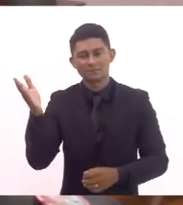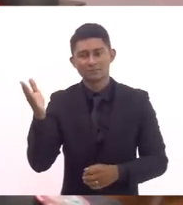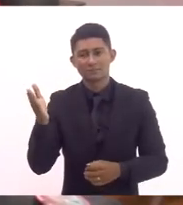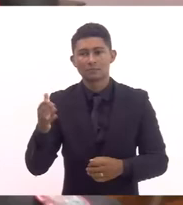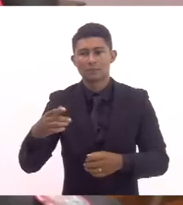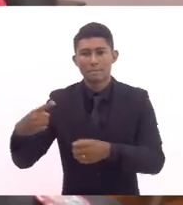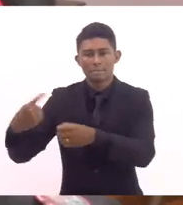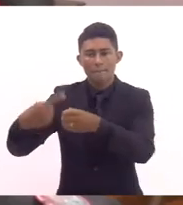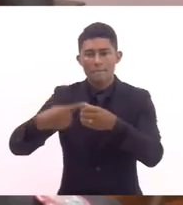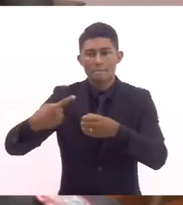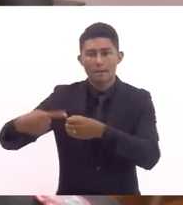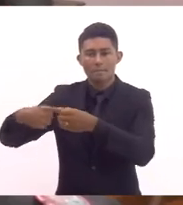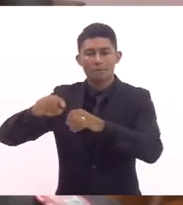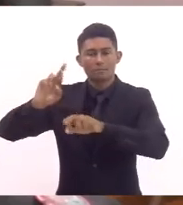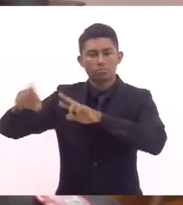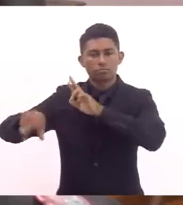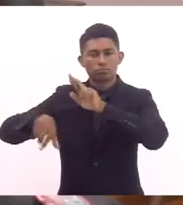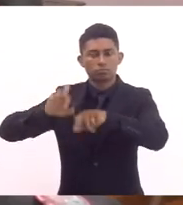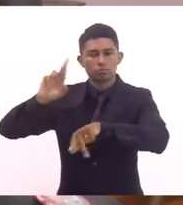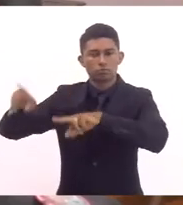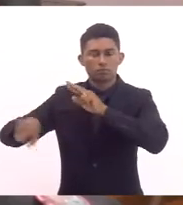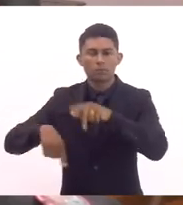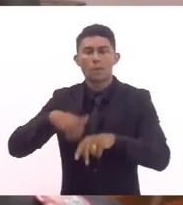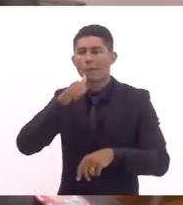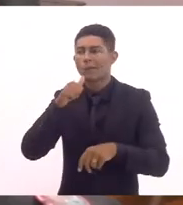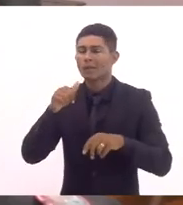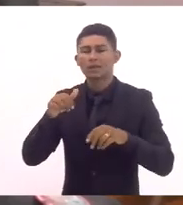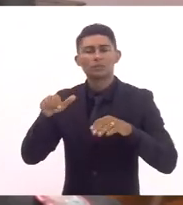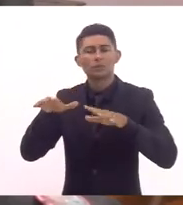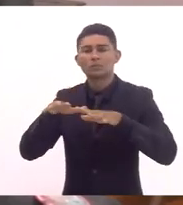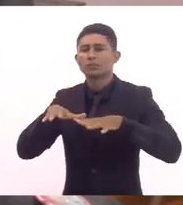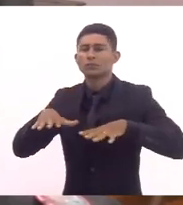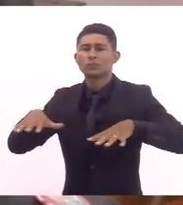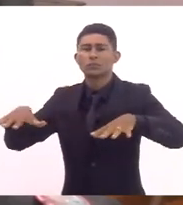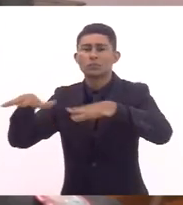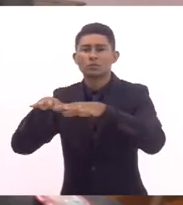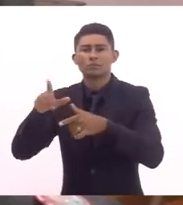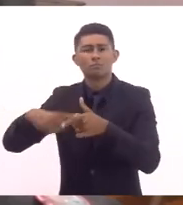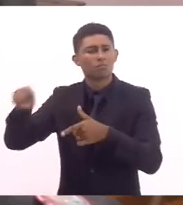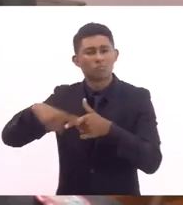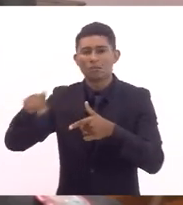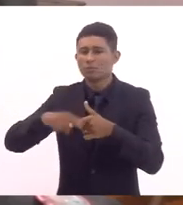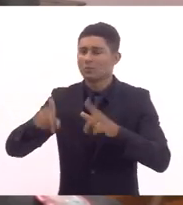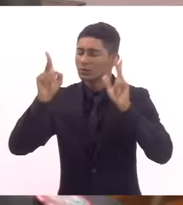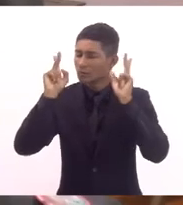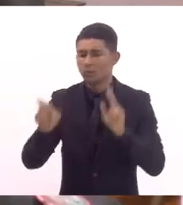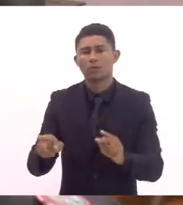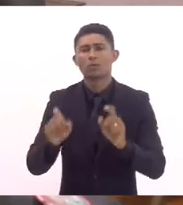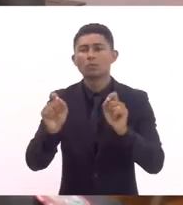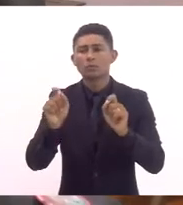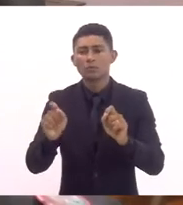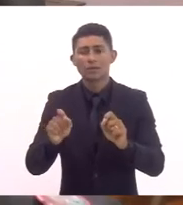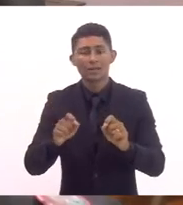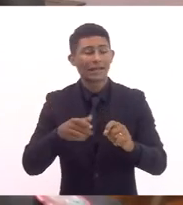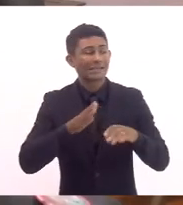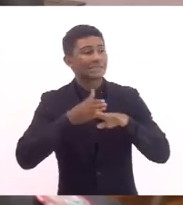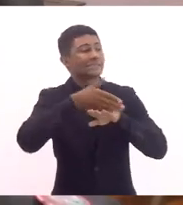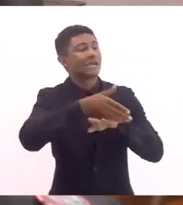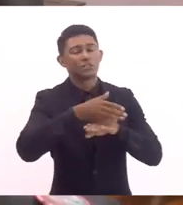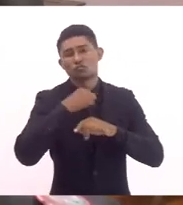diferentes bairros da minha cidade e todas com mesmo foco de problema acesso ao pré-natal